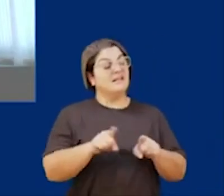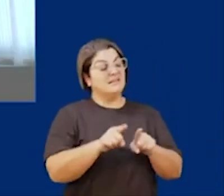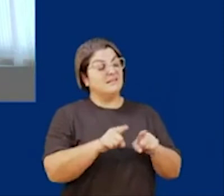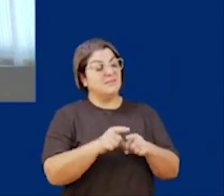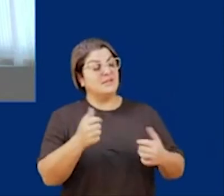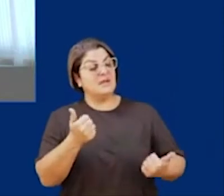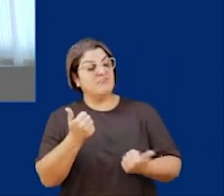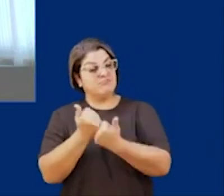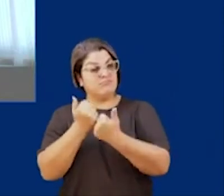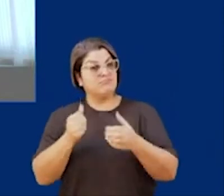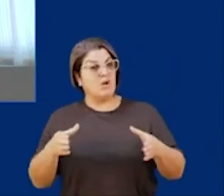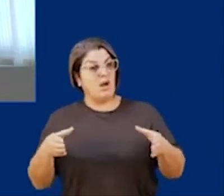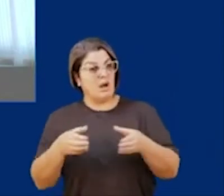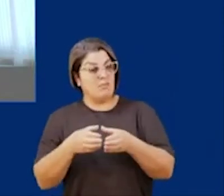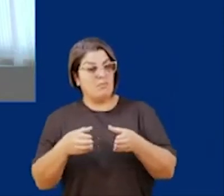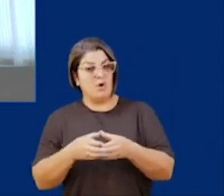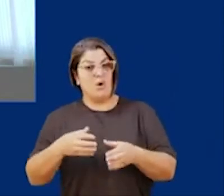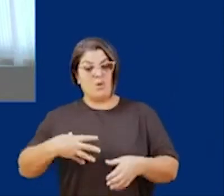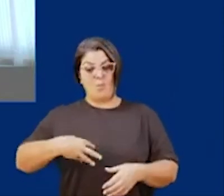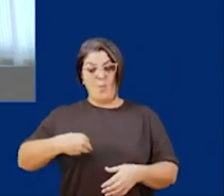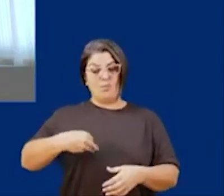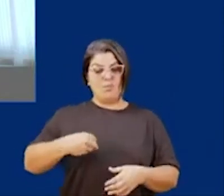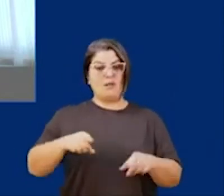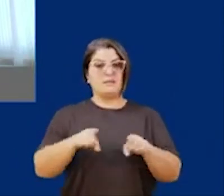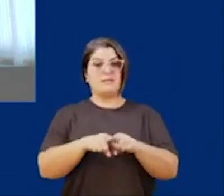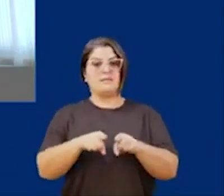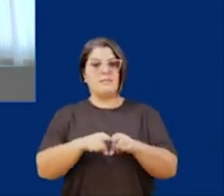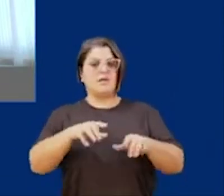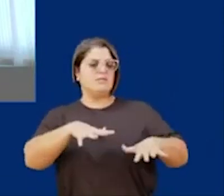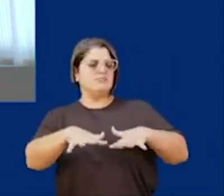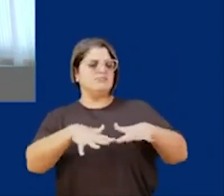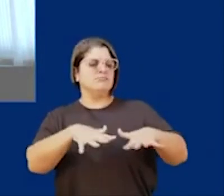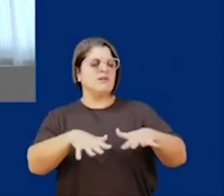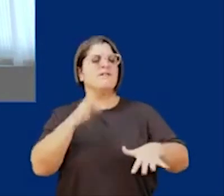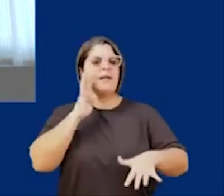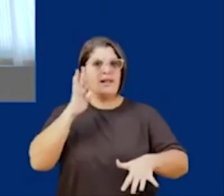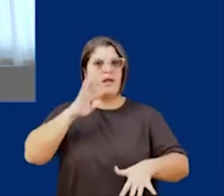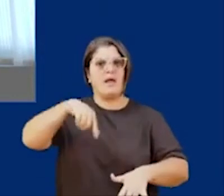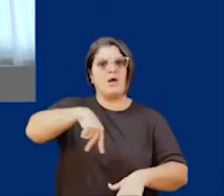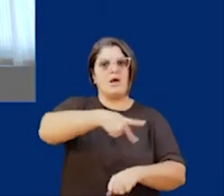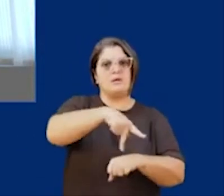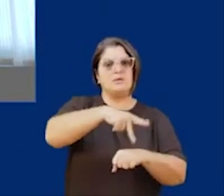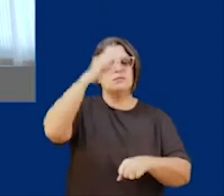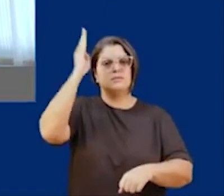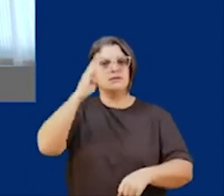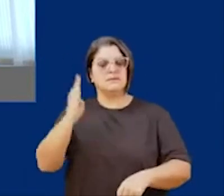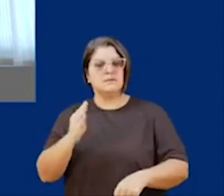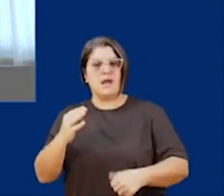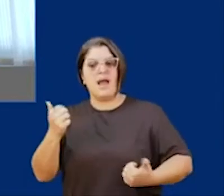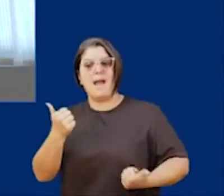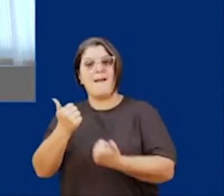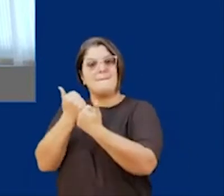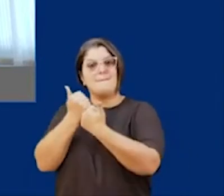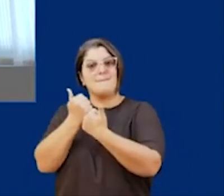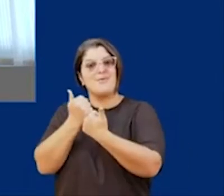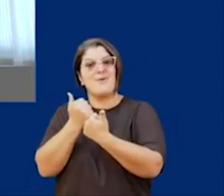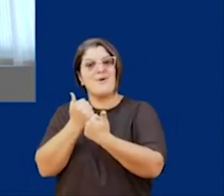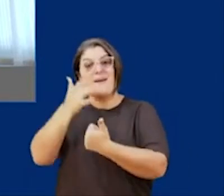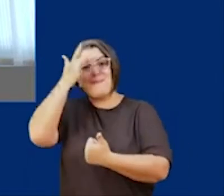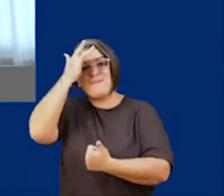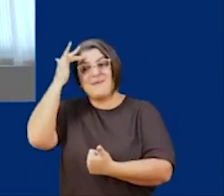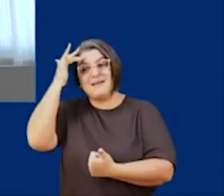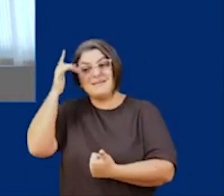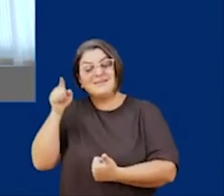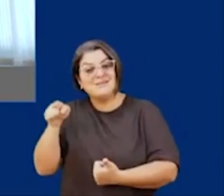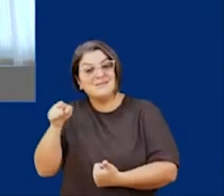para a amamentação, nós temos também movimentos bacanas no Brasil de apoio a pessoas que têm filhos com alergia. Então, eu